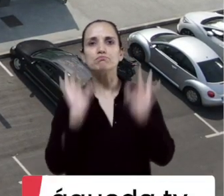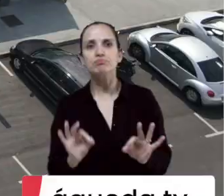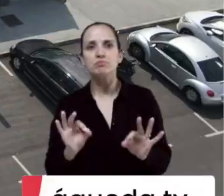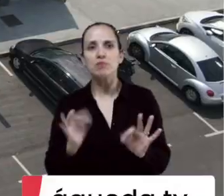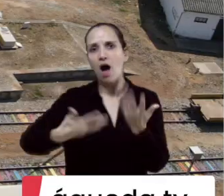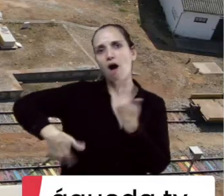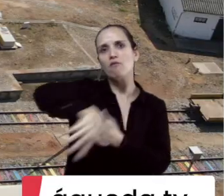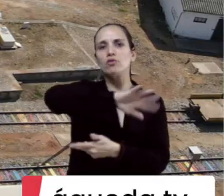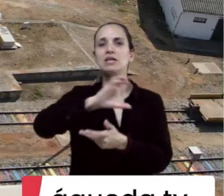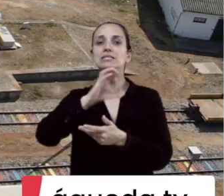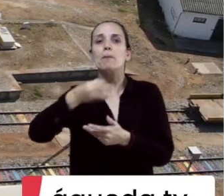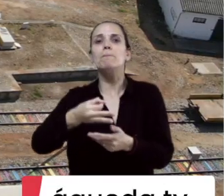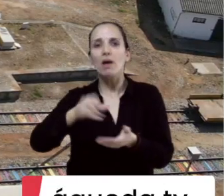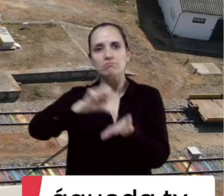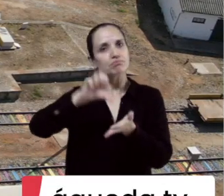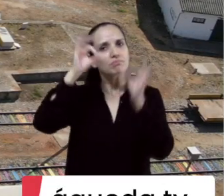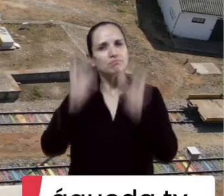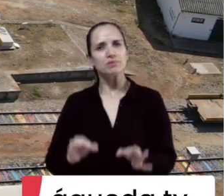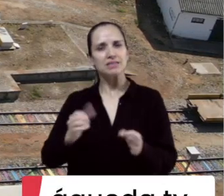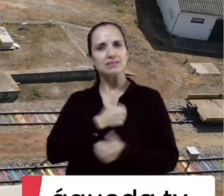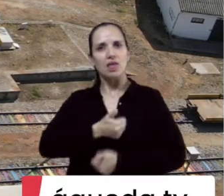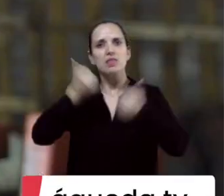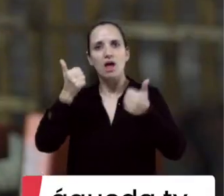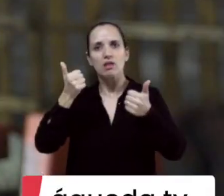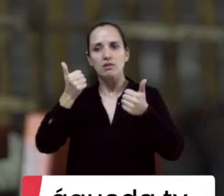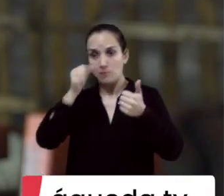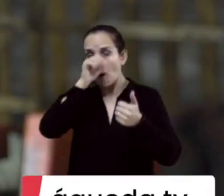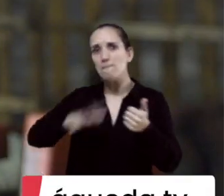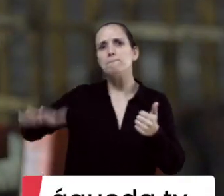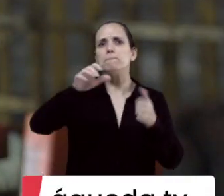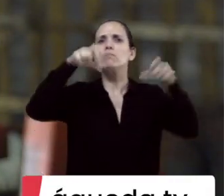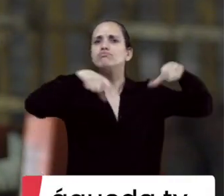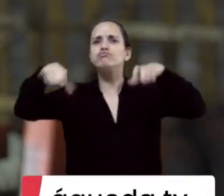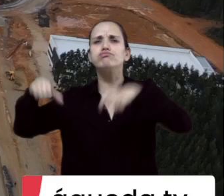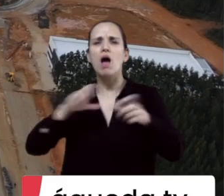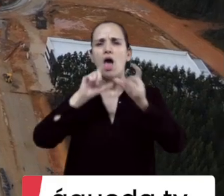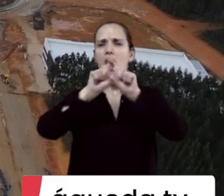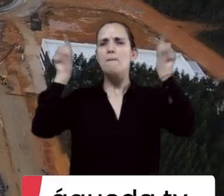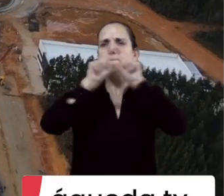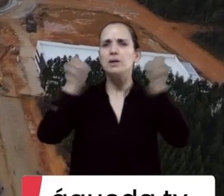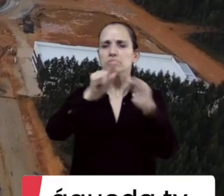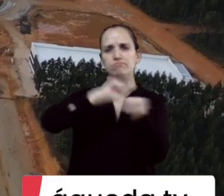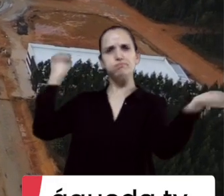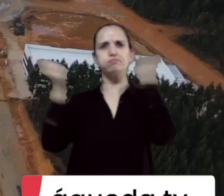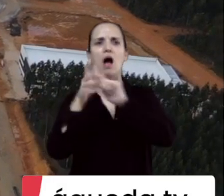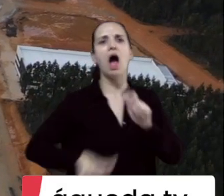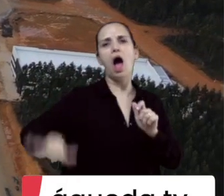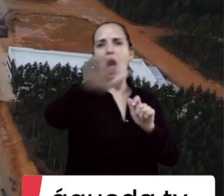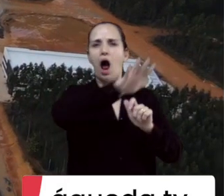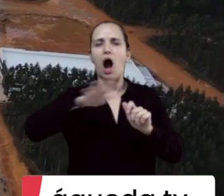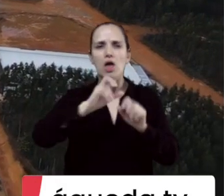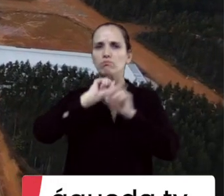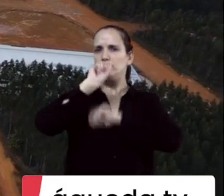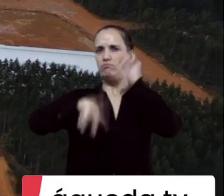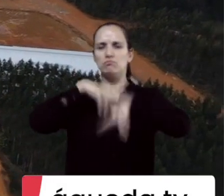zona envolvente à estação da CP, bem no centro da cidade, a ampliação do nosso Parque Empresarial do Casarão e a transformação deste numa área empresarial de